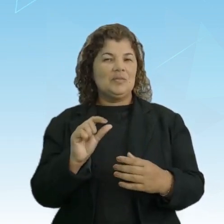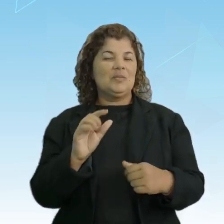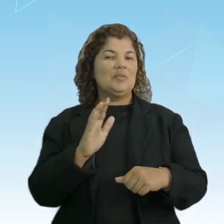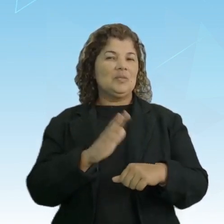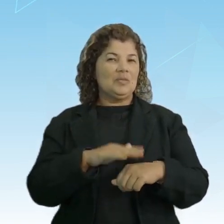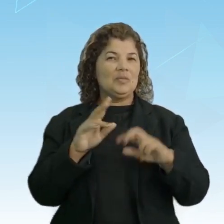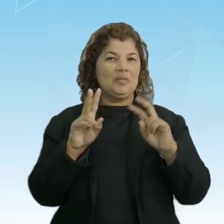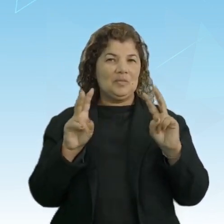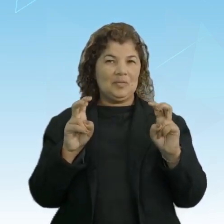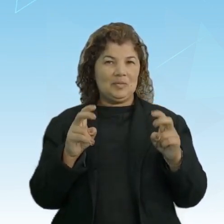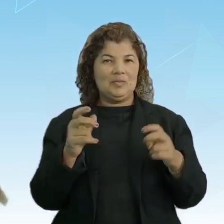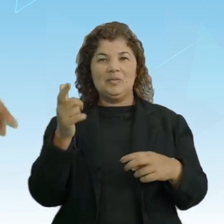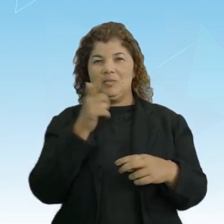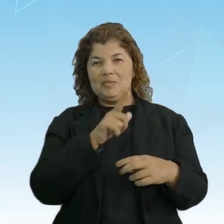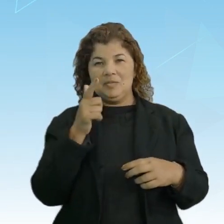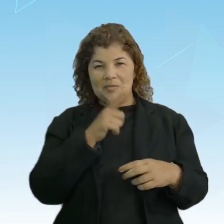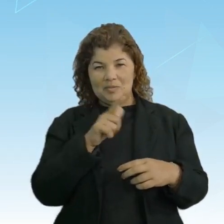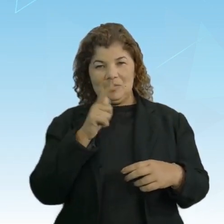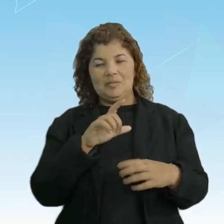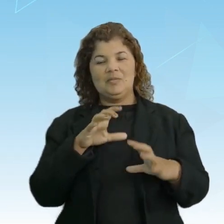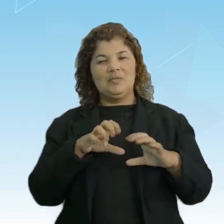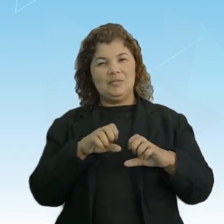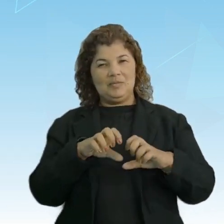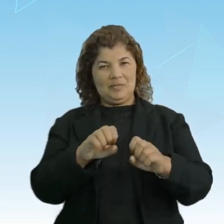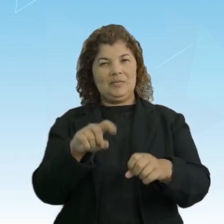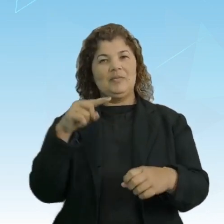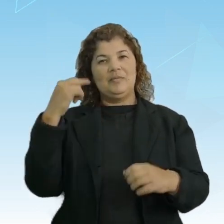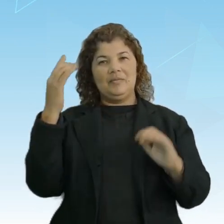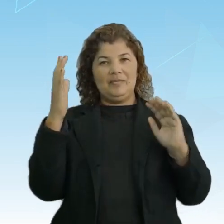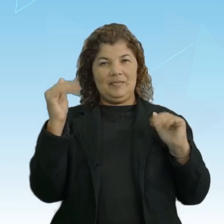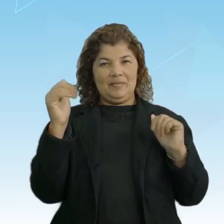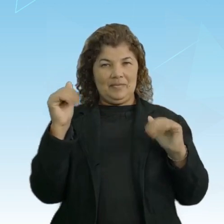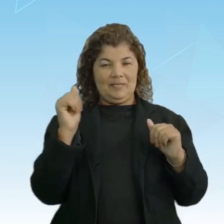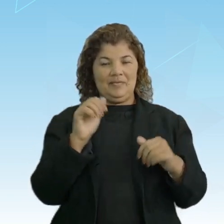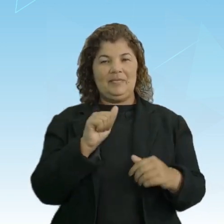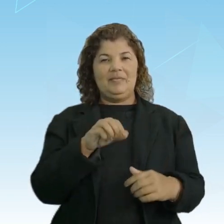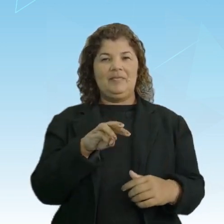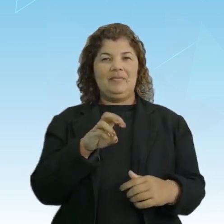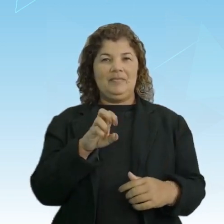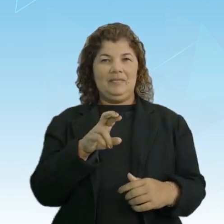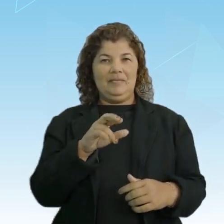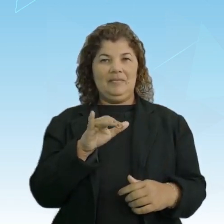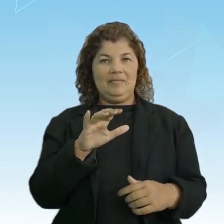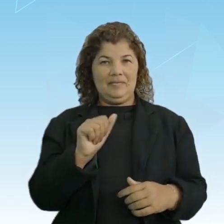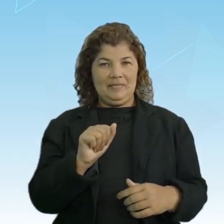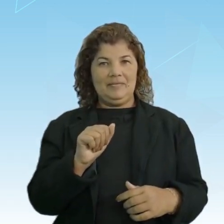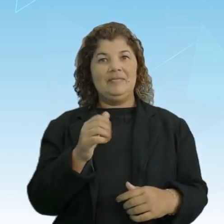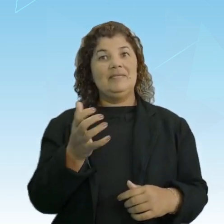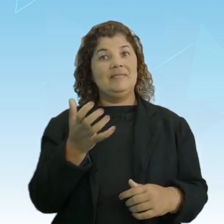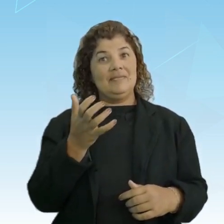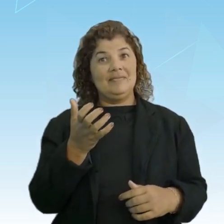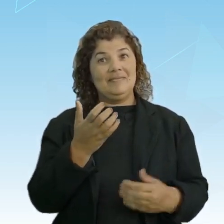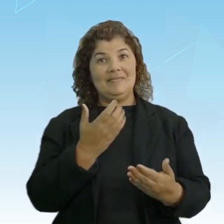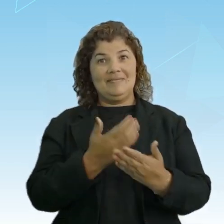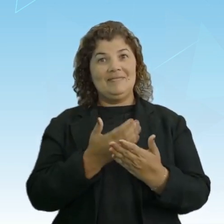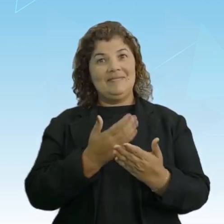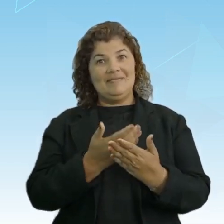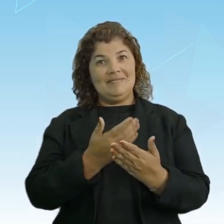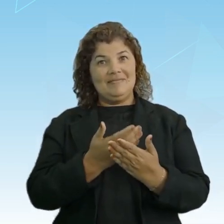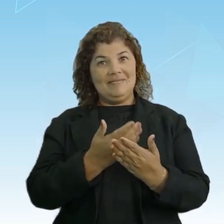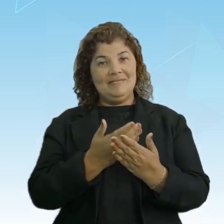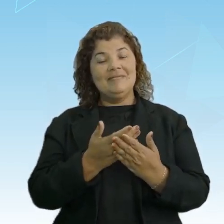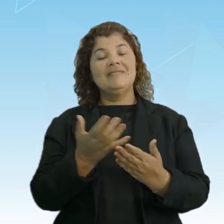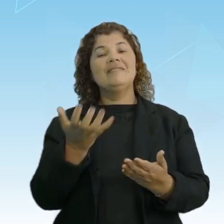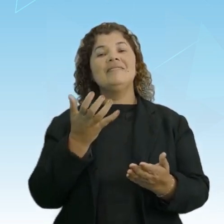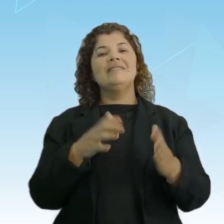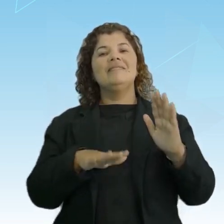história da conquista e colonização espanhola da América. Então, quem quer estudar a conquista e colonização espanhola da América?